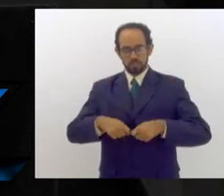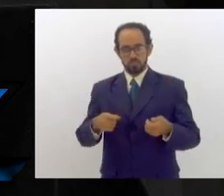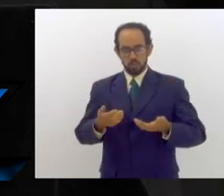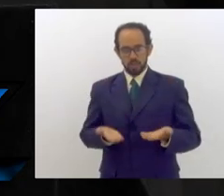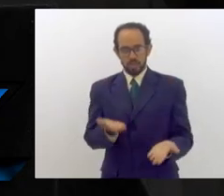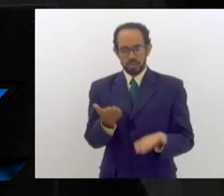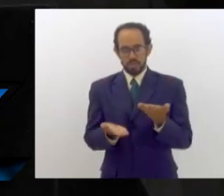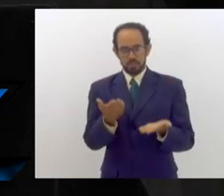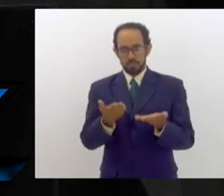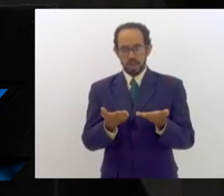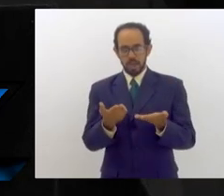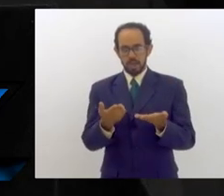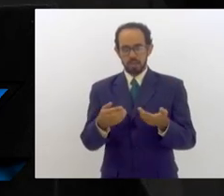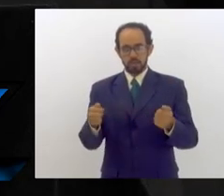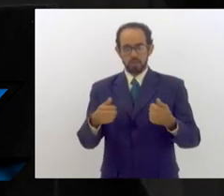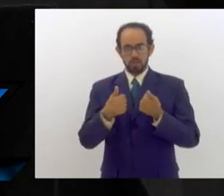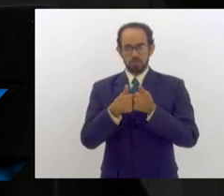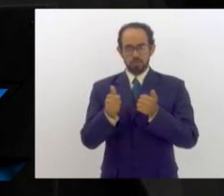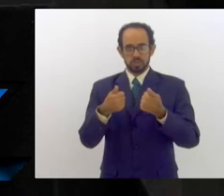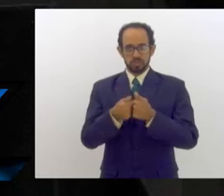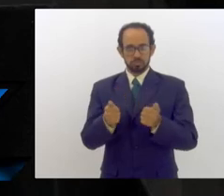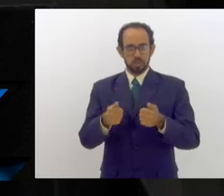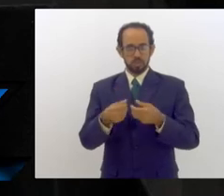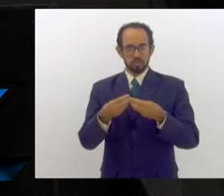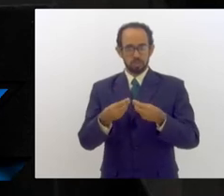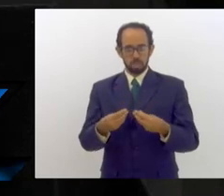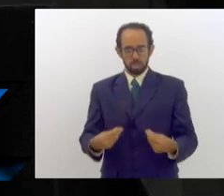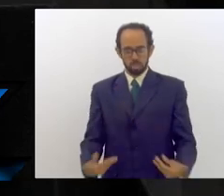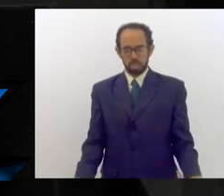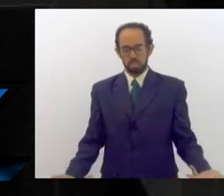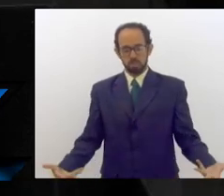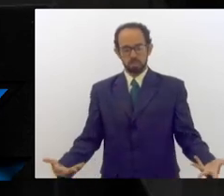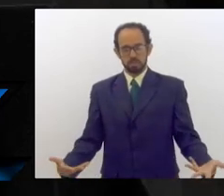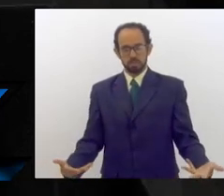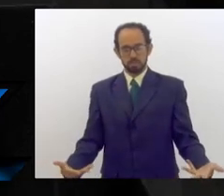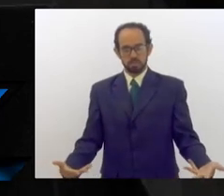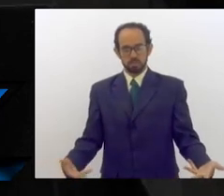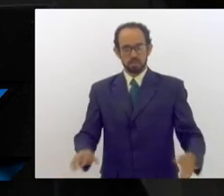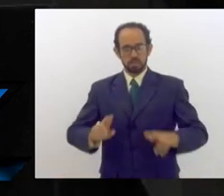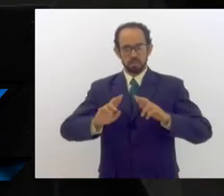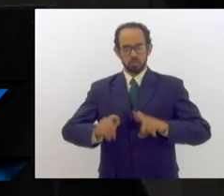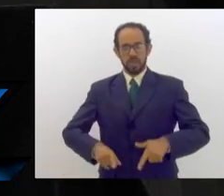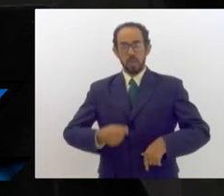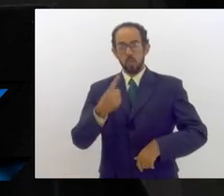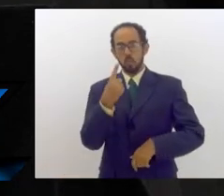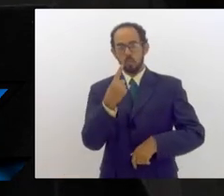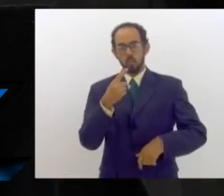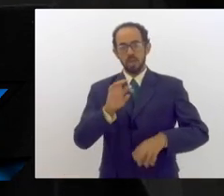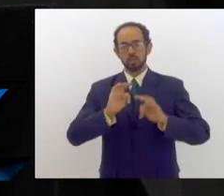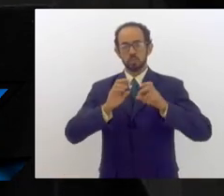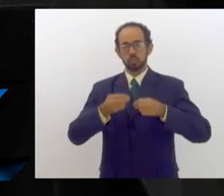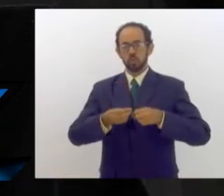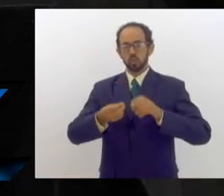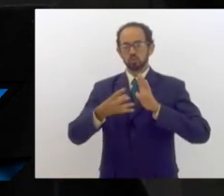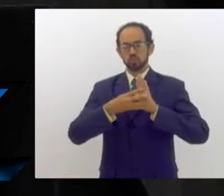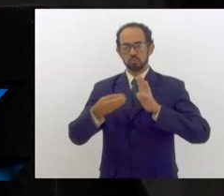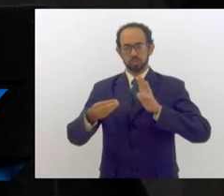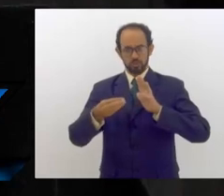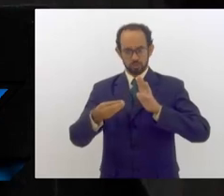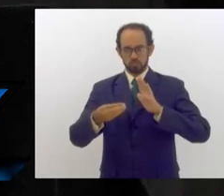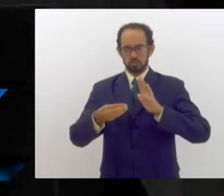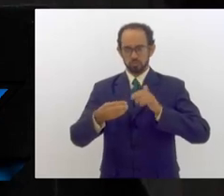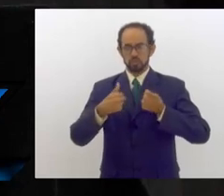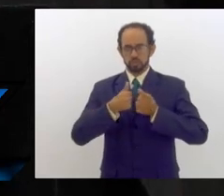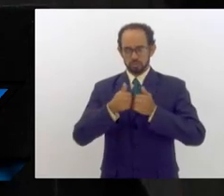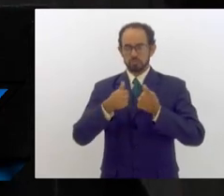com transporte absolutamente desequilibrado e não é um são todos os modos de transporte então